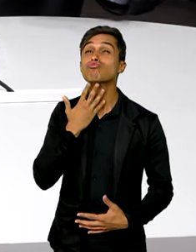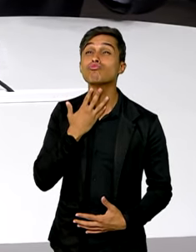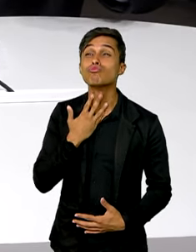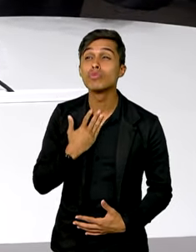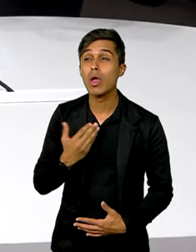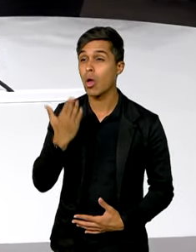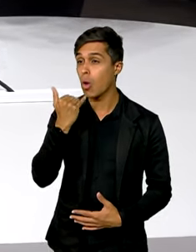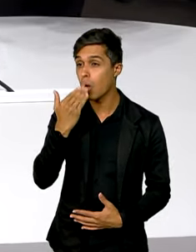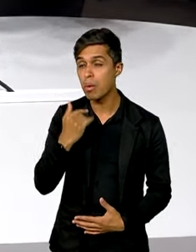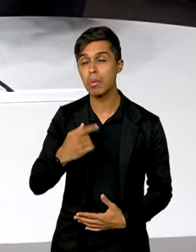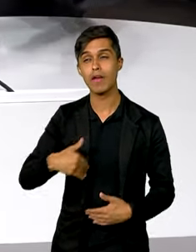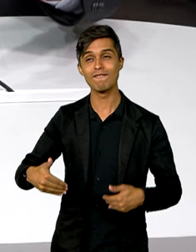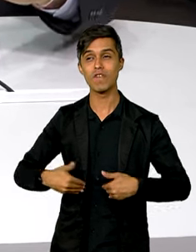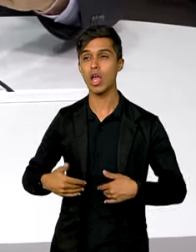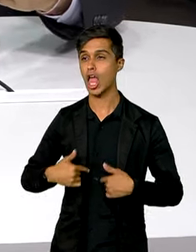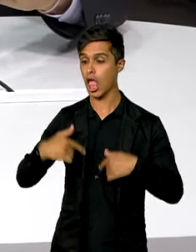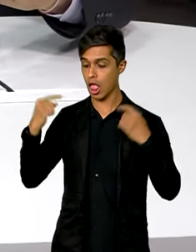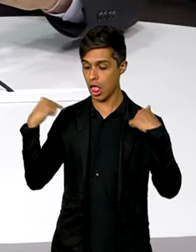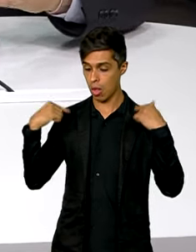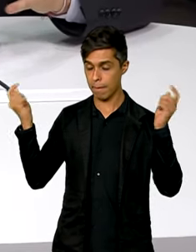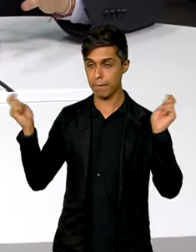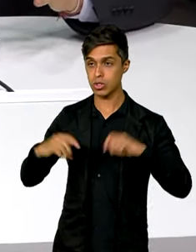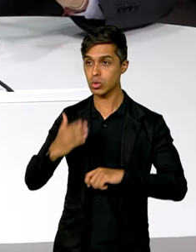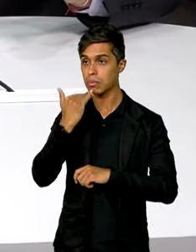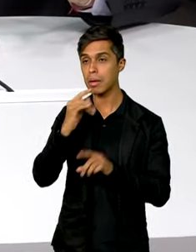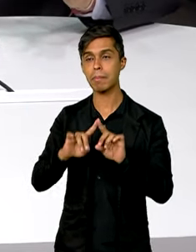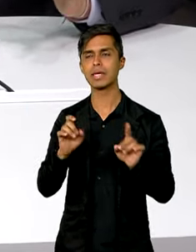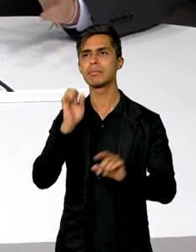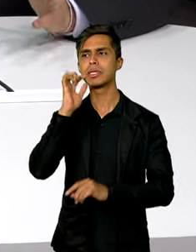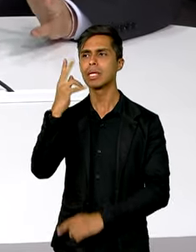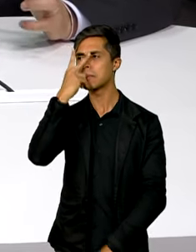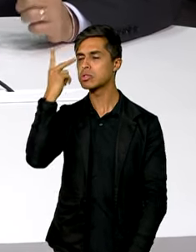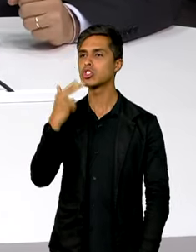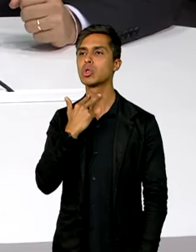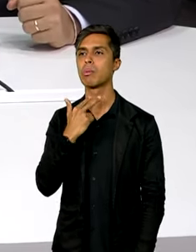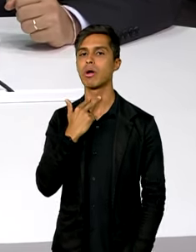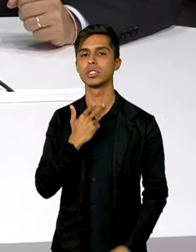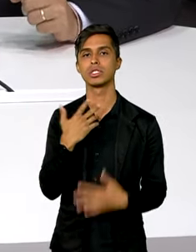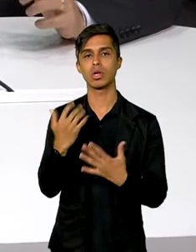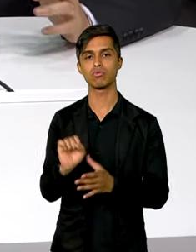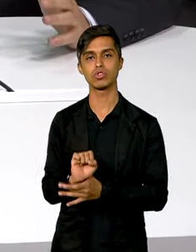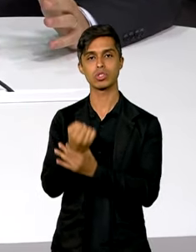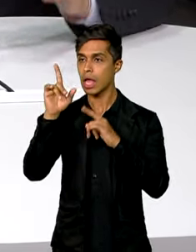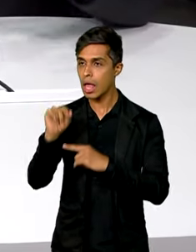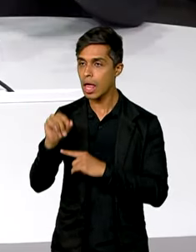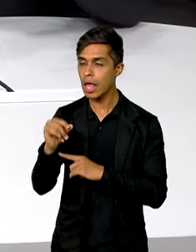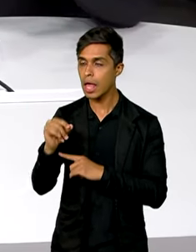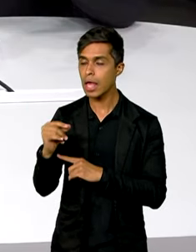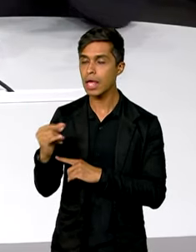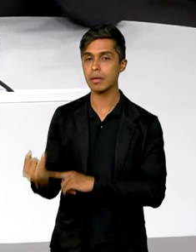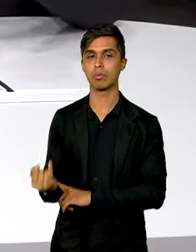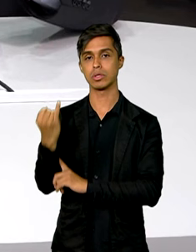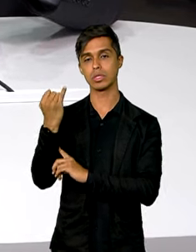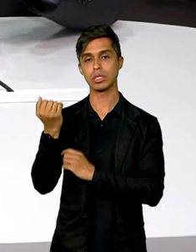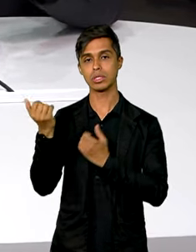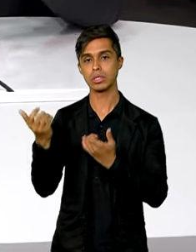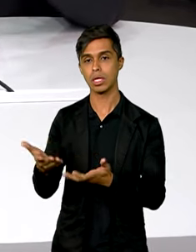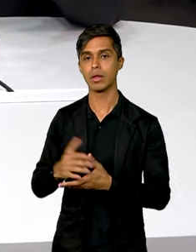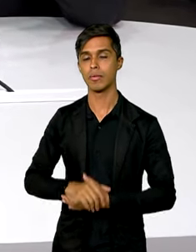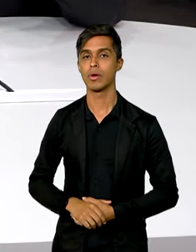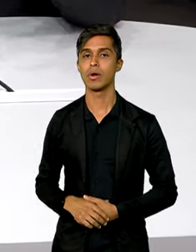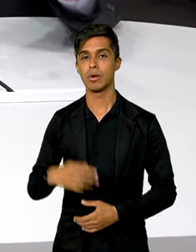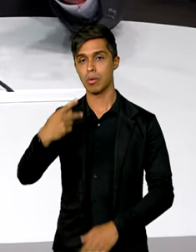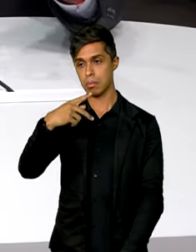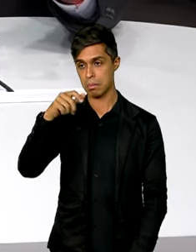posso comer, imagina a pessoa que não pode. Então, a segurança alimentar é decisiva. E o PA,